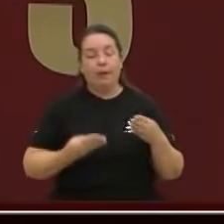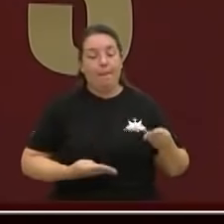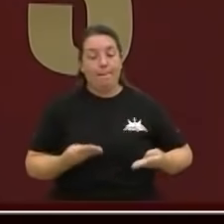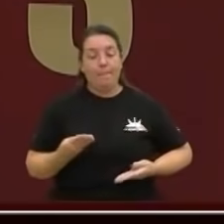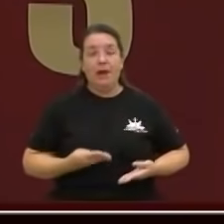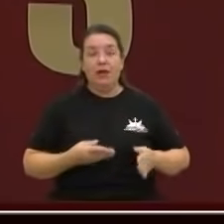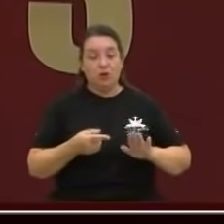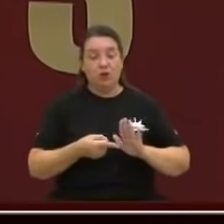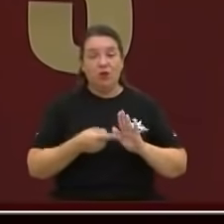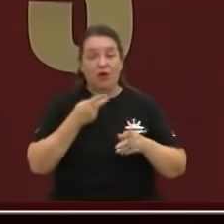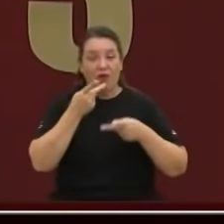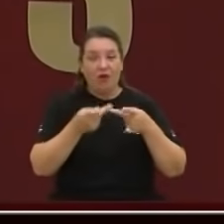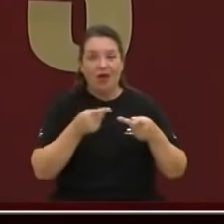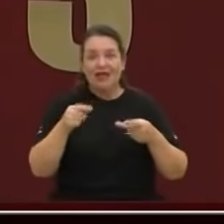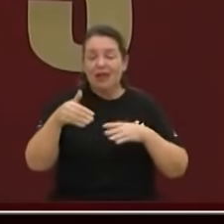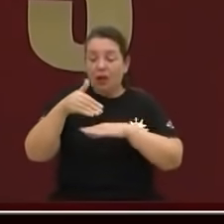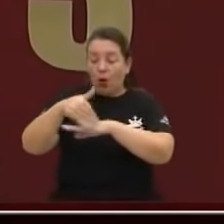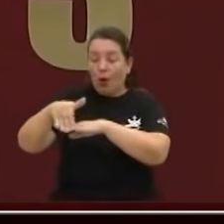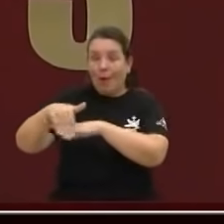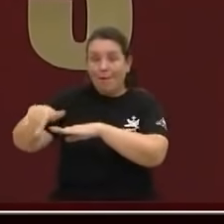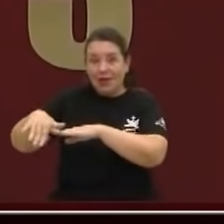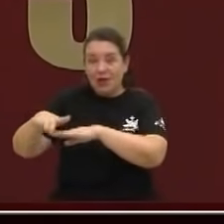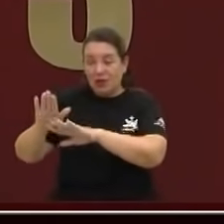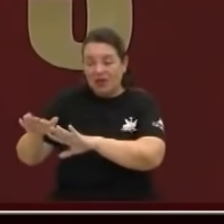de dizer, à beira do caminho,